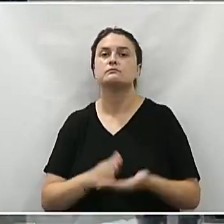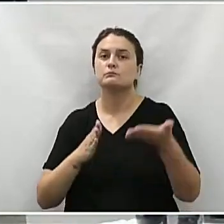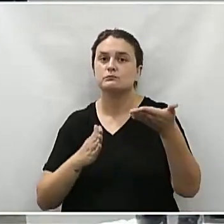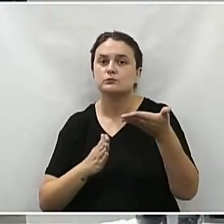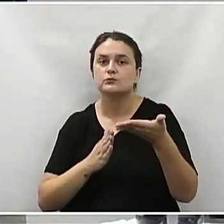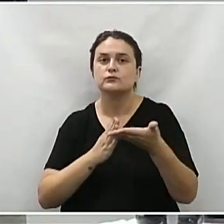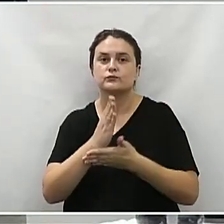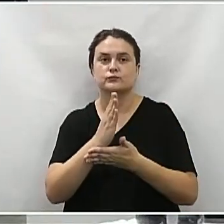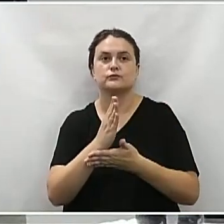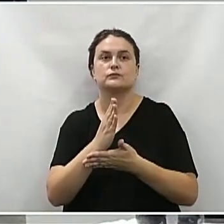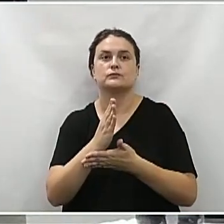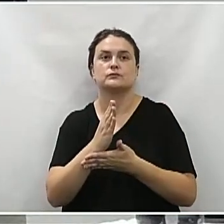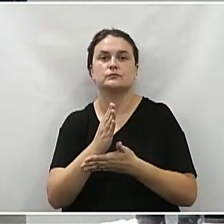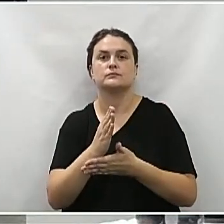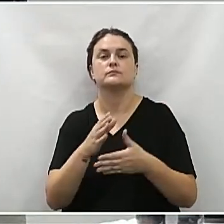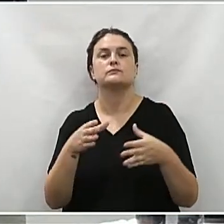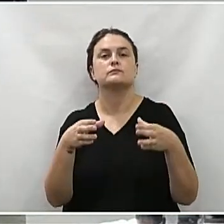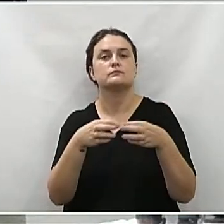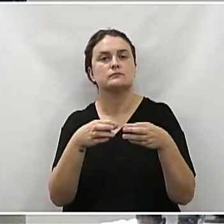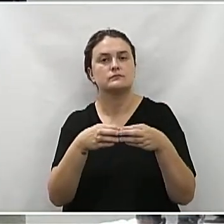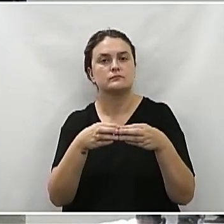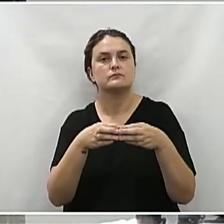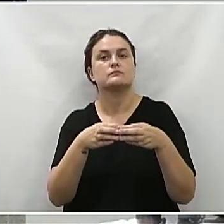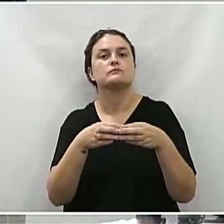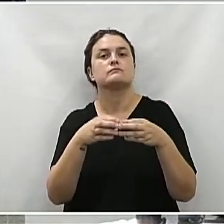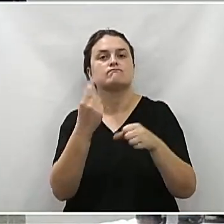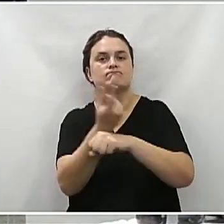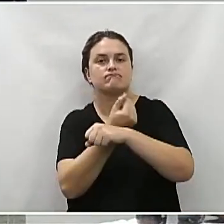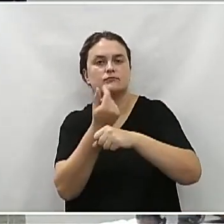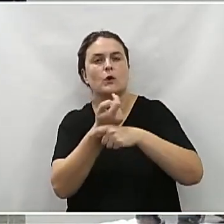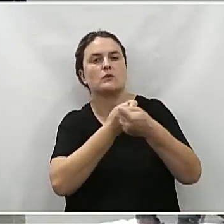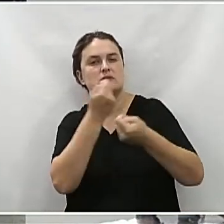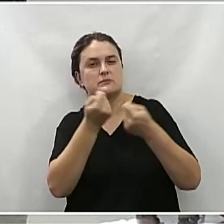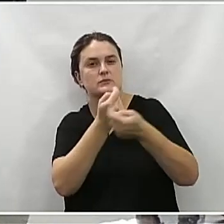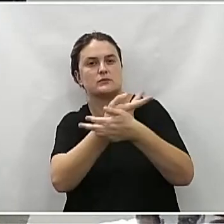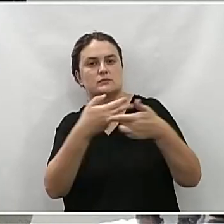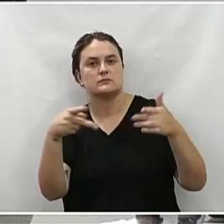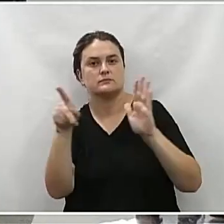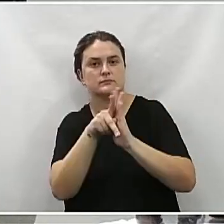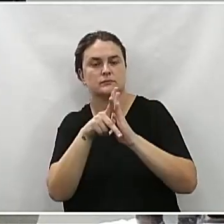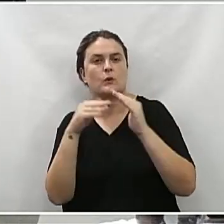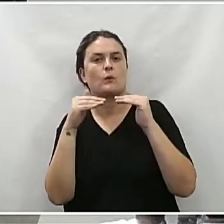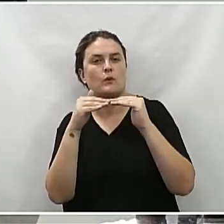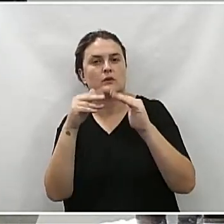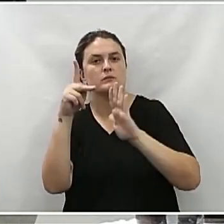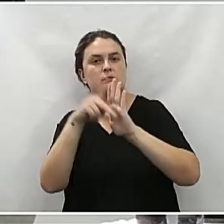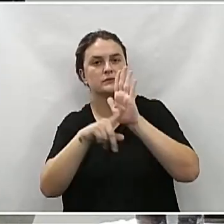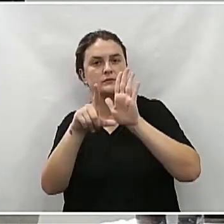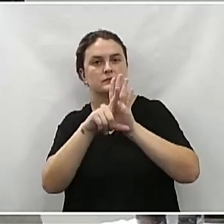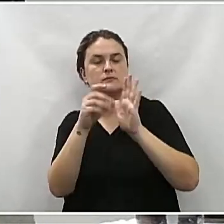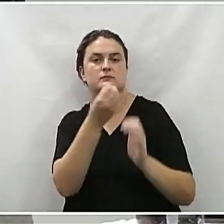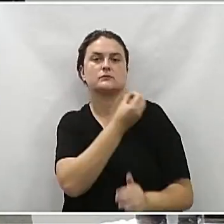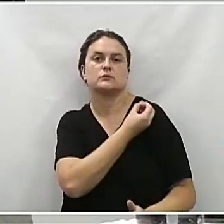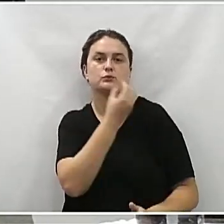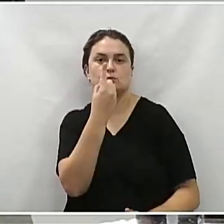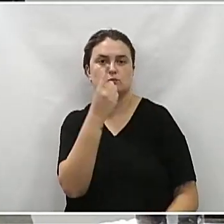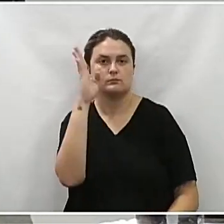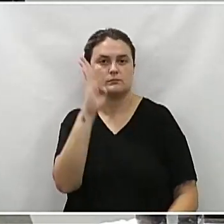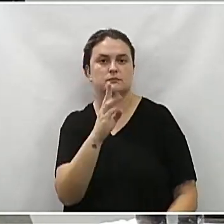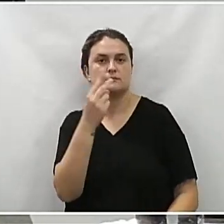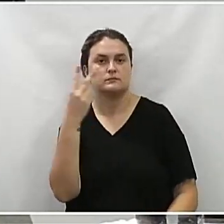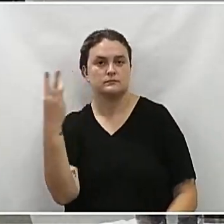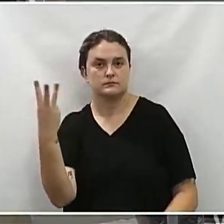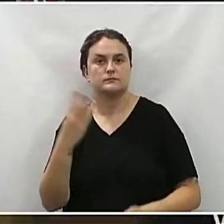Aprovado o parecer fundamentado da Comissão de Finanças, Orçamento e Patrimônio, favorável ao Projeto de Lei nº 1 de